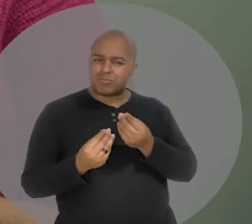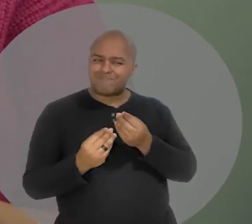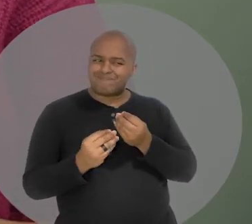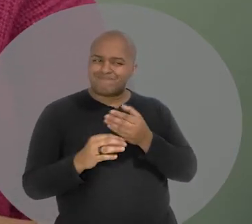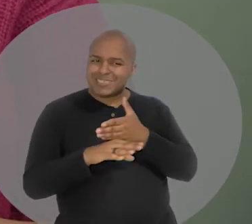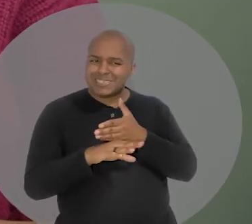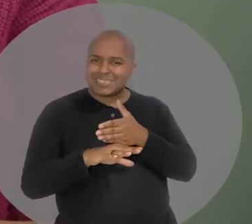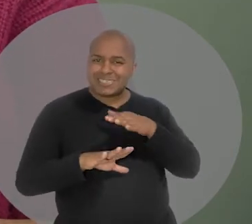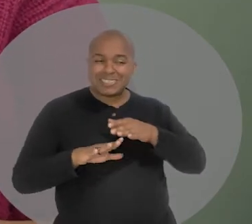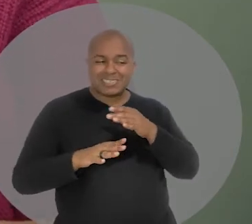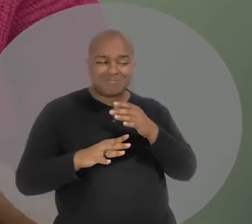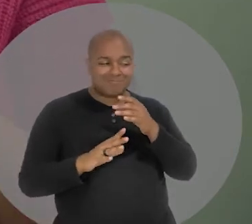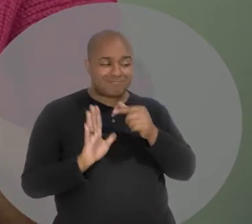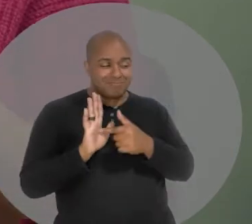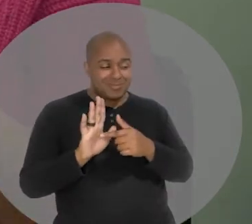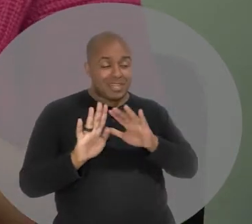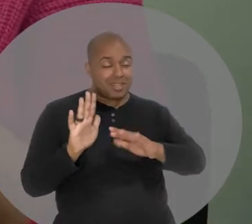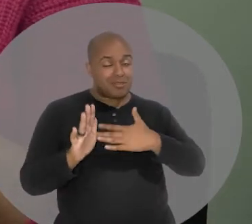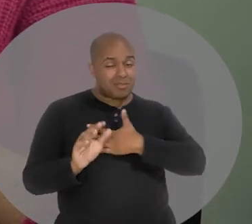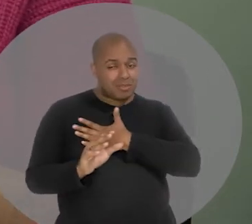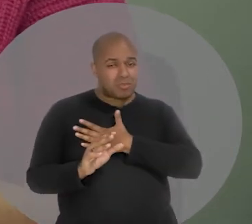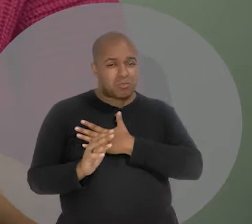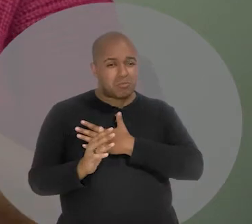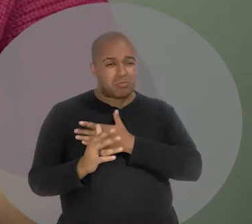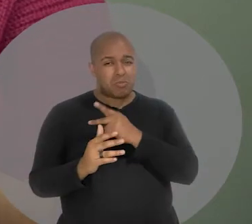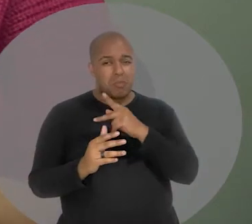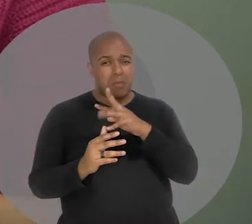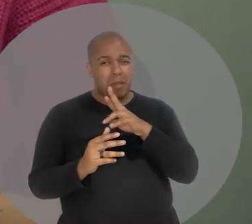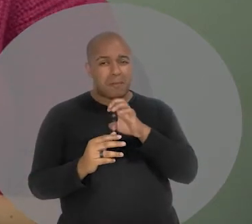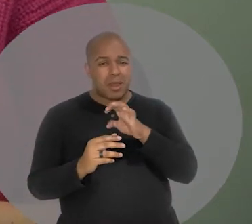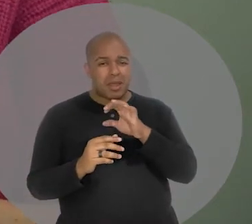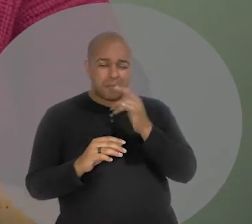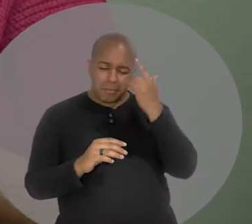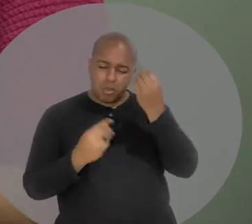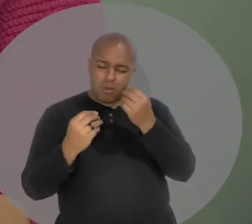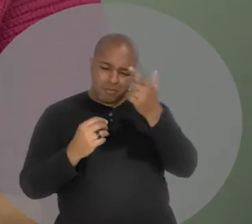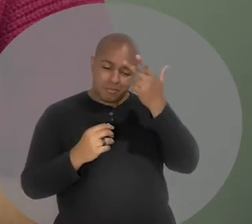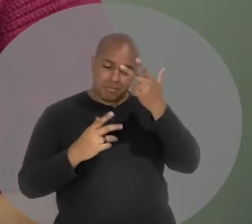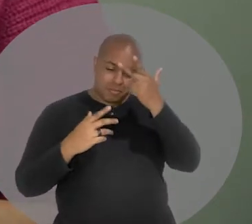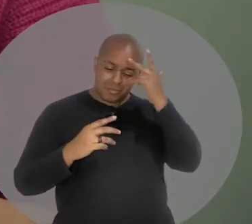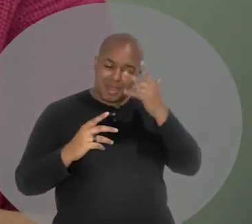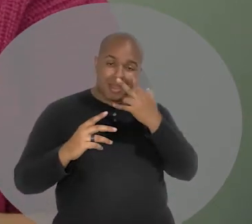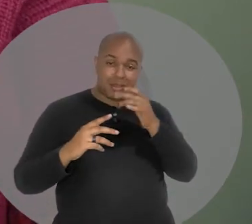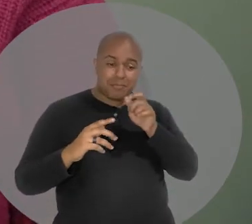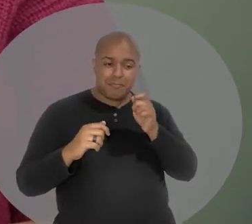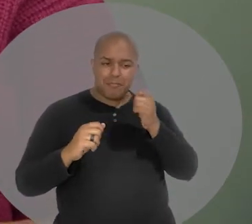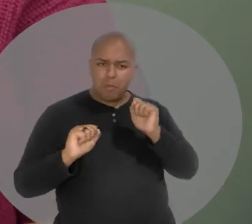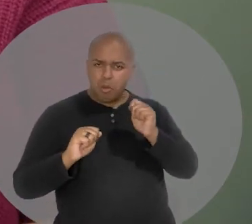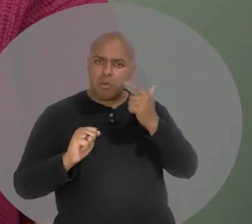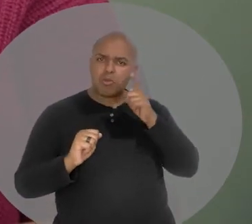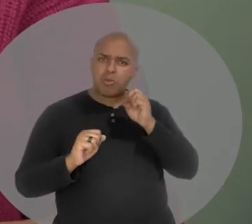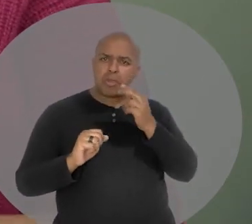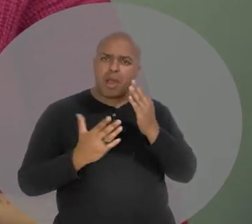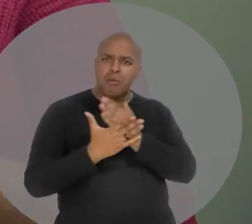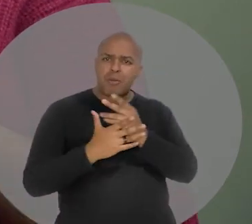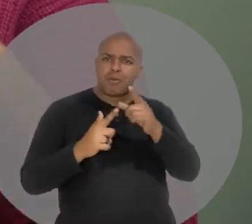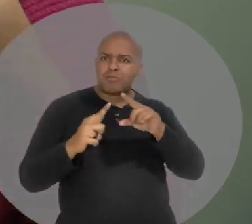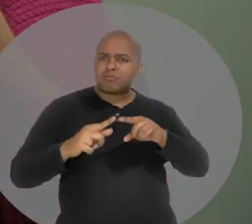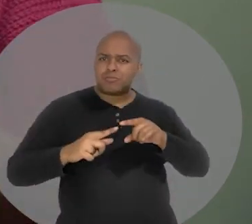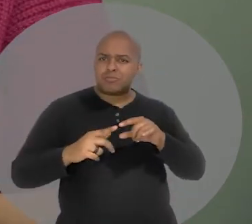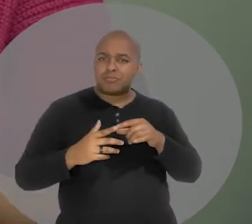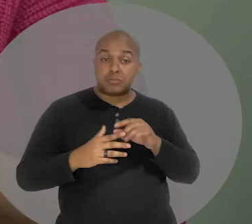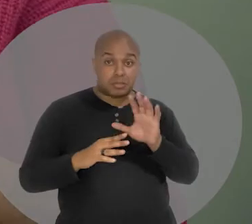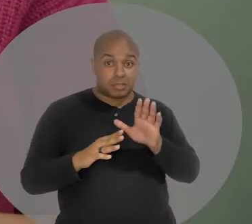também retrata um preconceito, né? Uma preconcepção de como aquela pessoa pode conseguir ou não fazer determinadas coisas e já